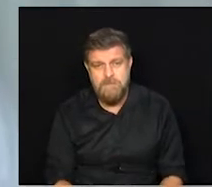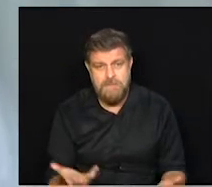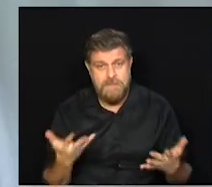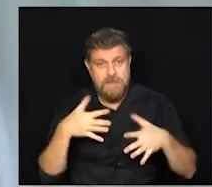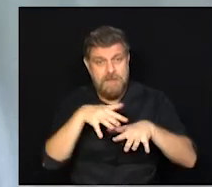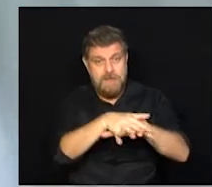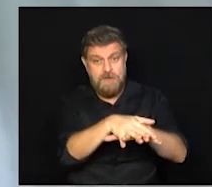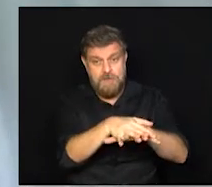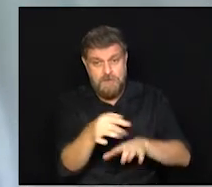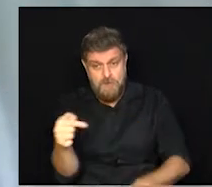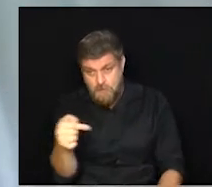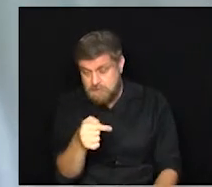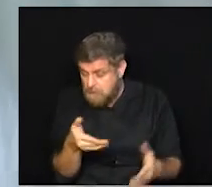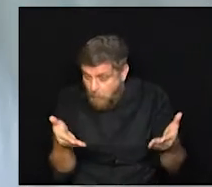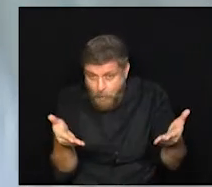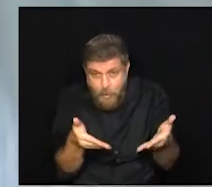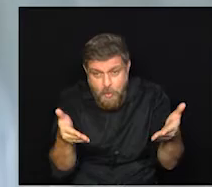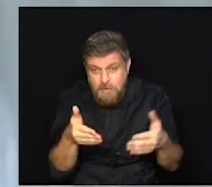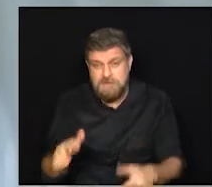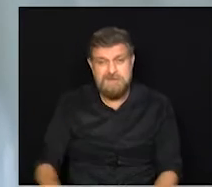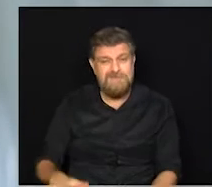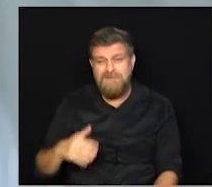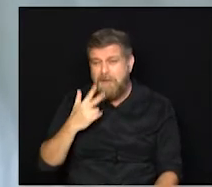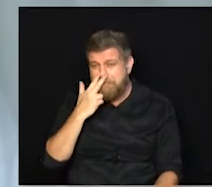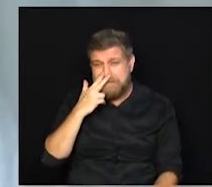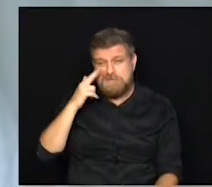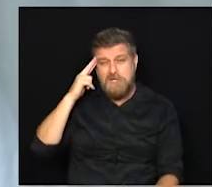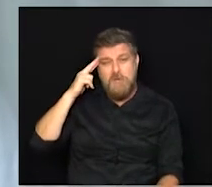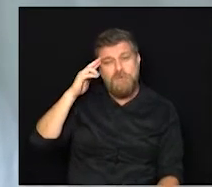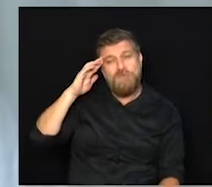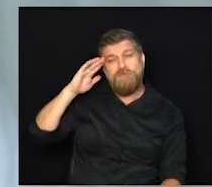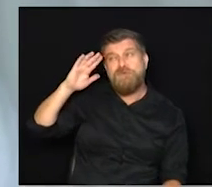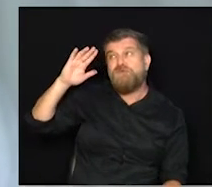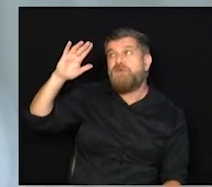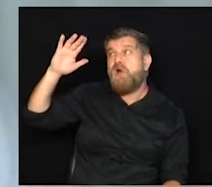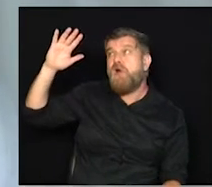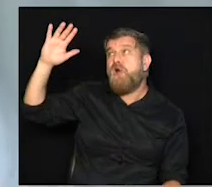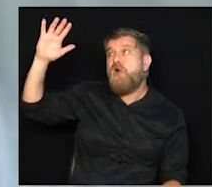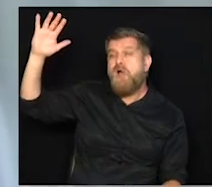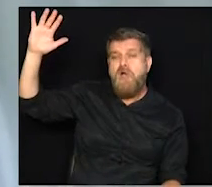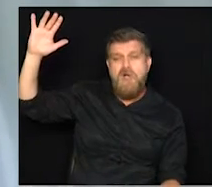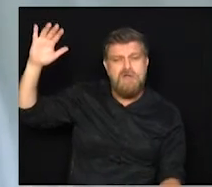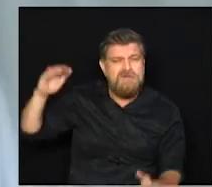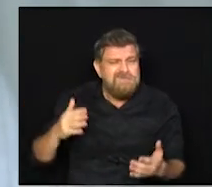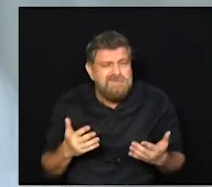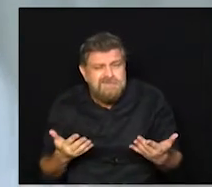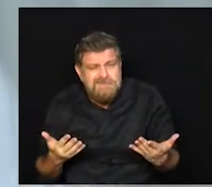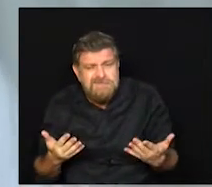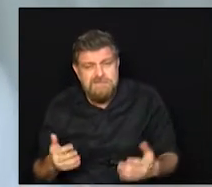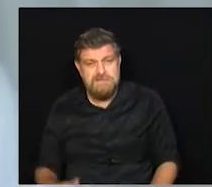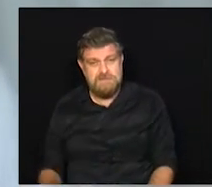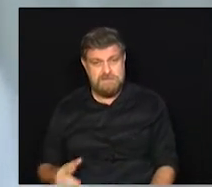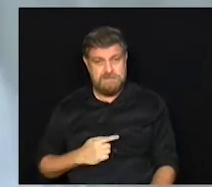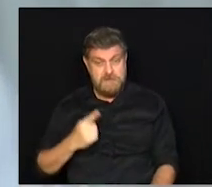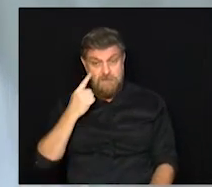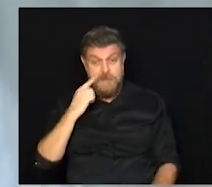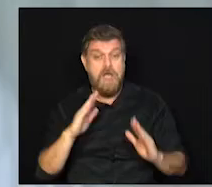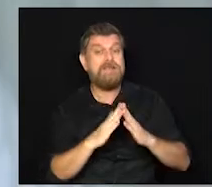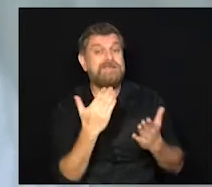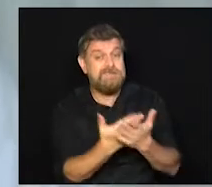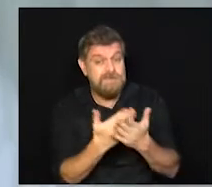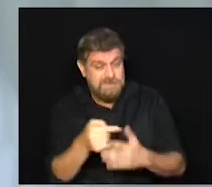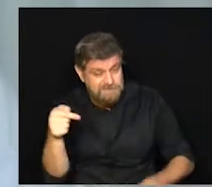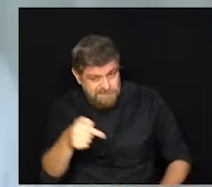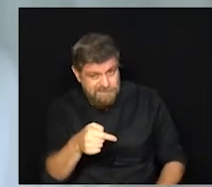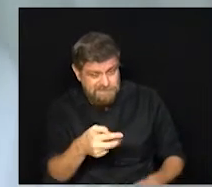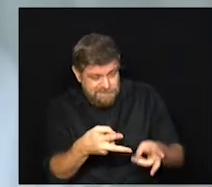inclusão, ela é hoje uma utopia para a gente, na verdade. E eu vejo isso nas escolas, eu vejo